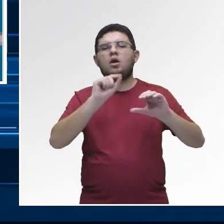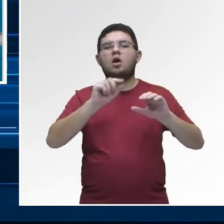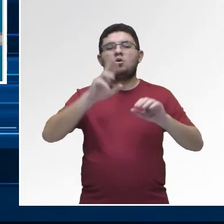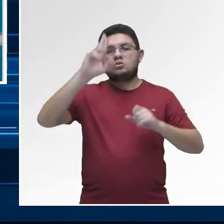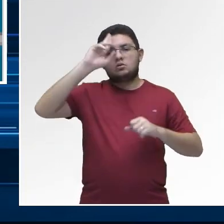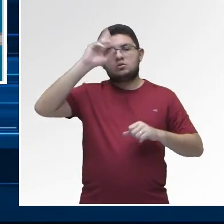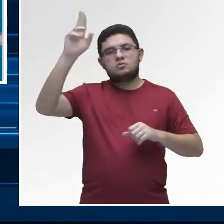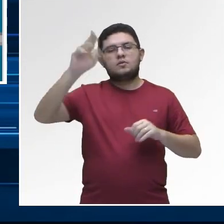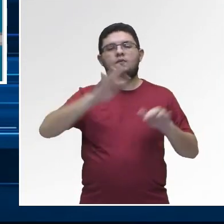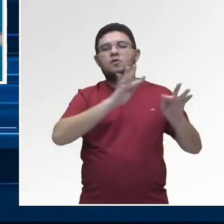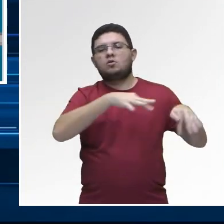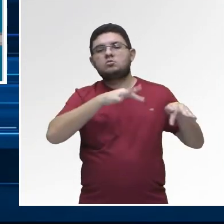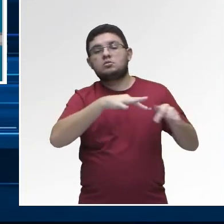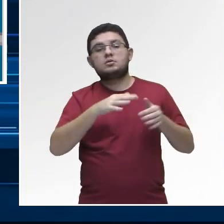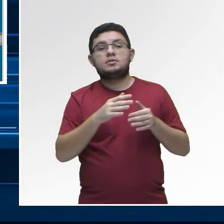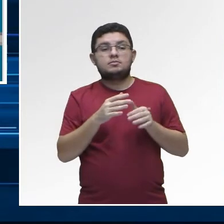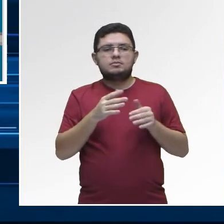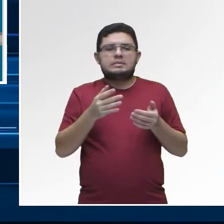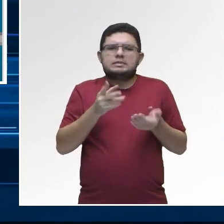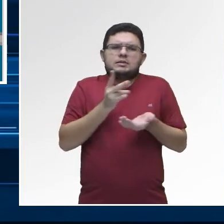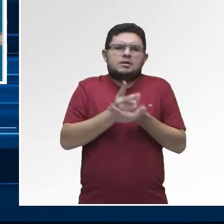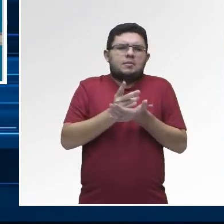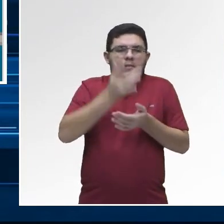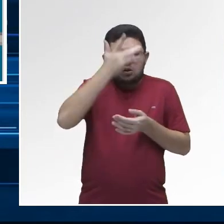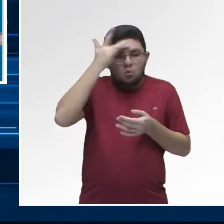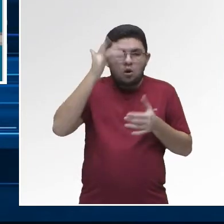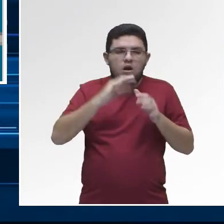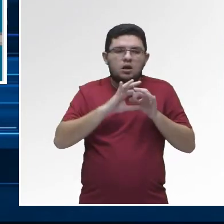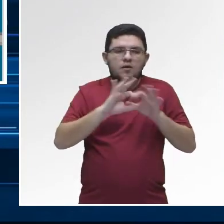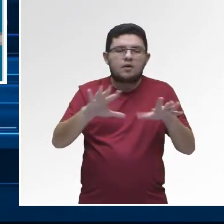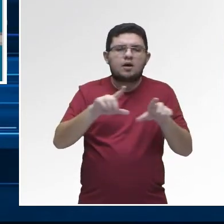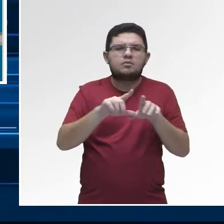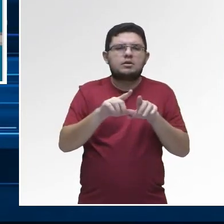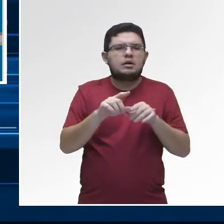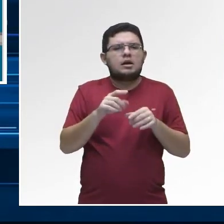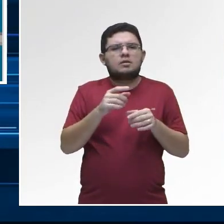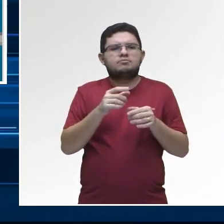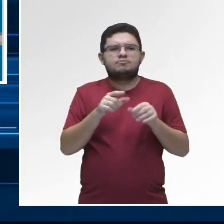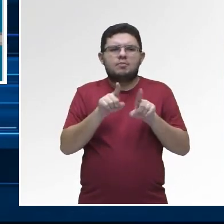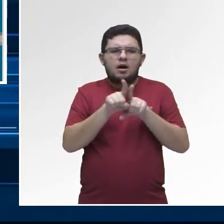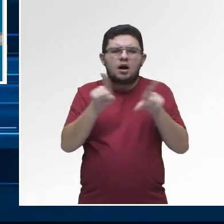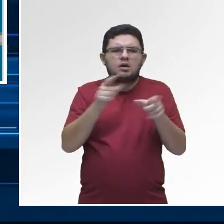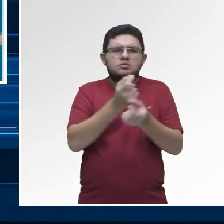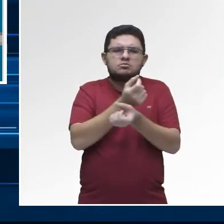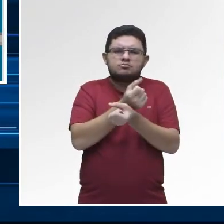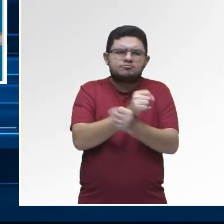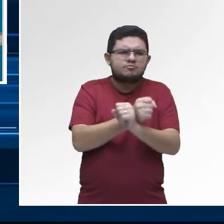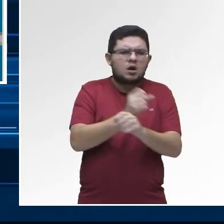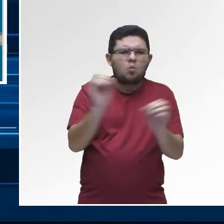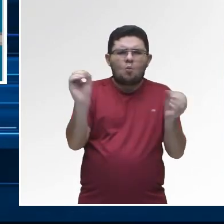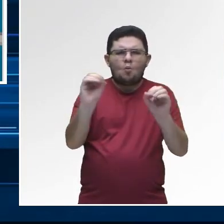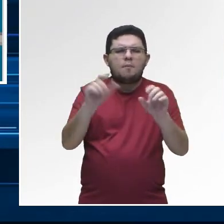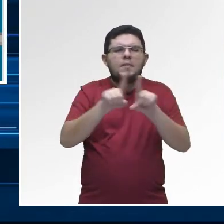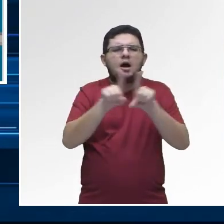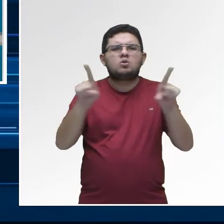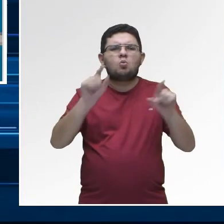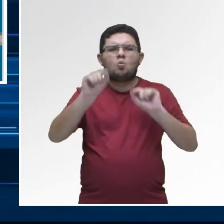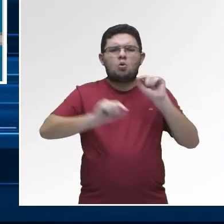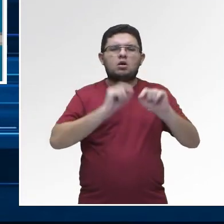né, eles não eram escravos, eles não eram propriedade do senhor, porém, eles estavam ali